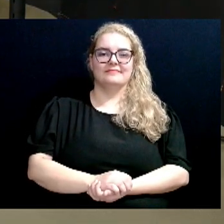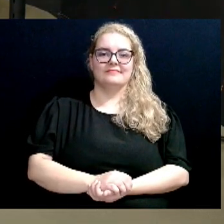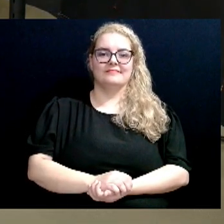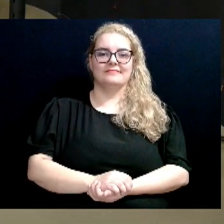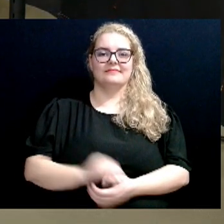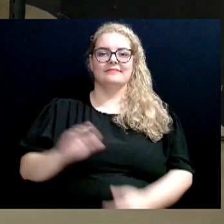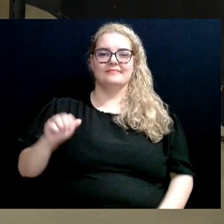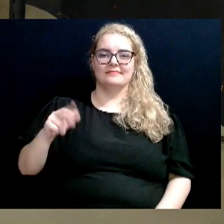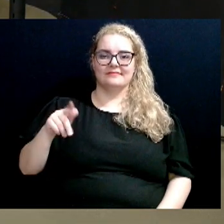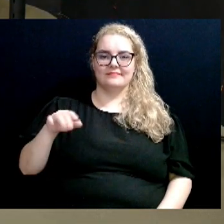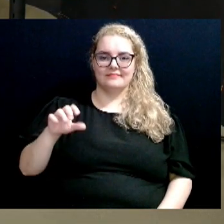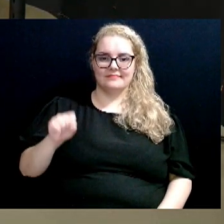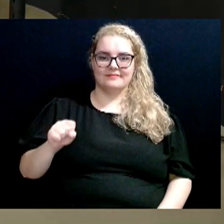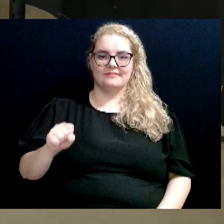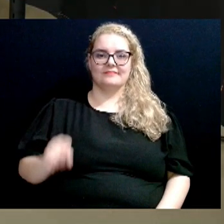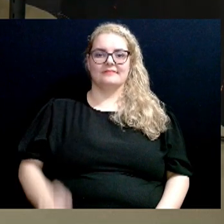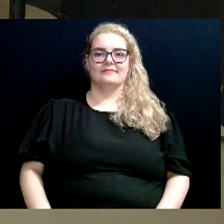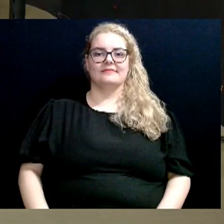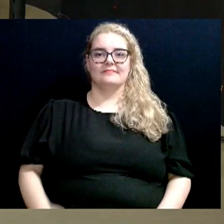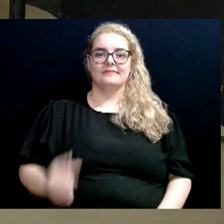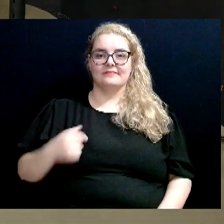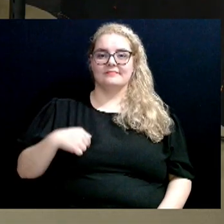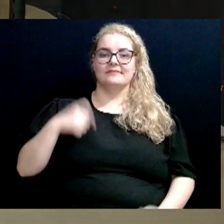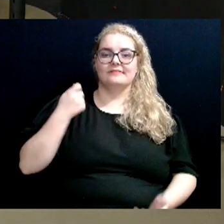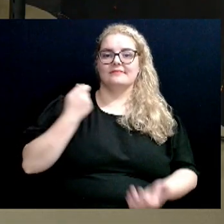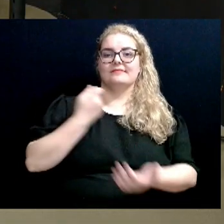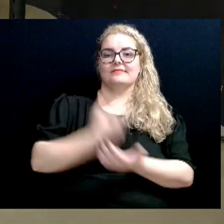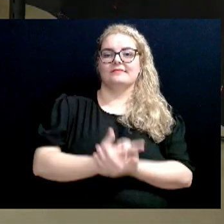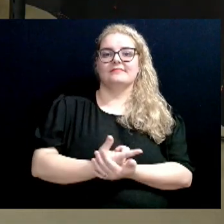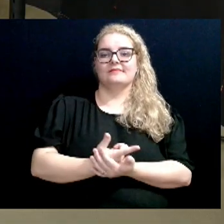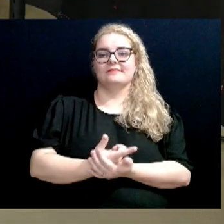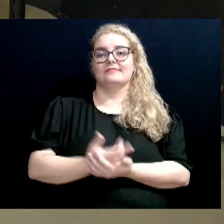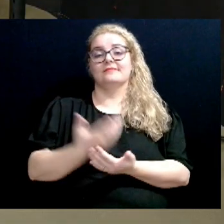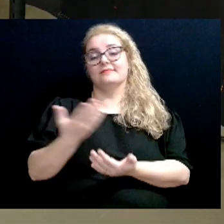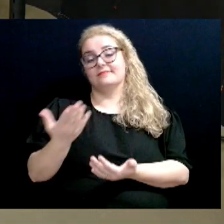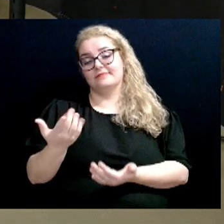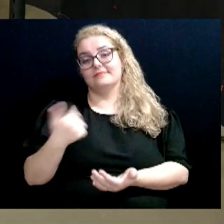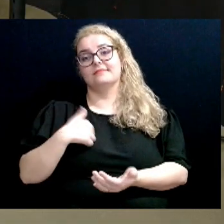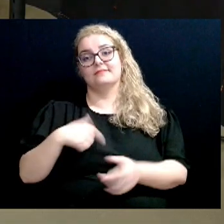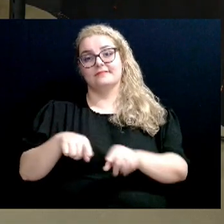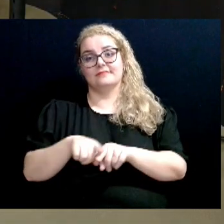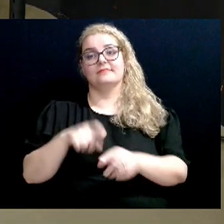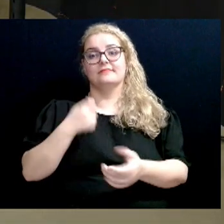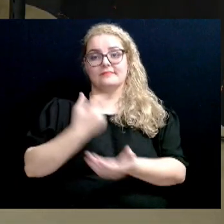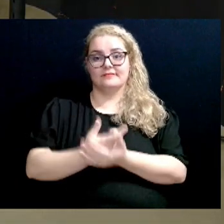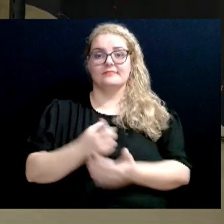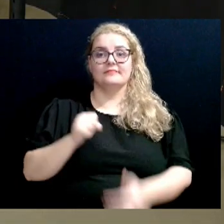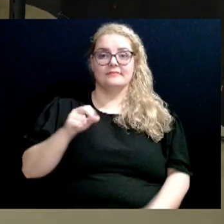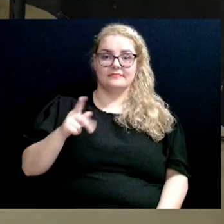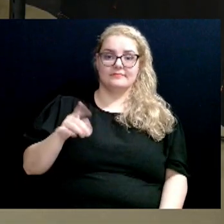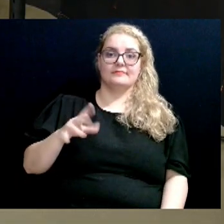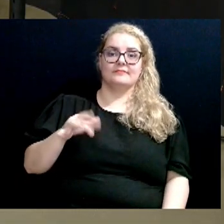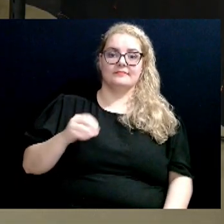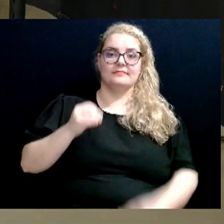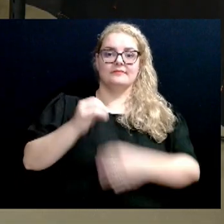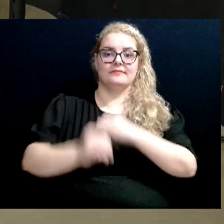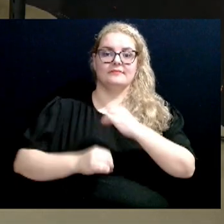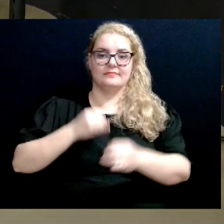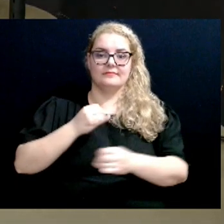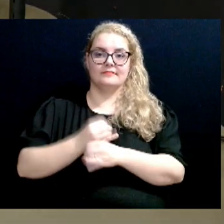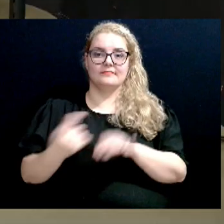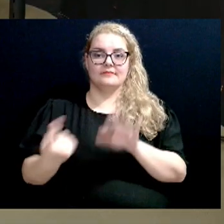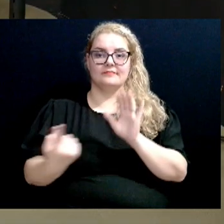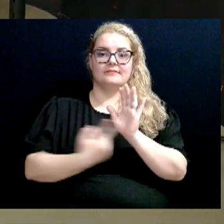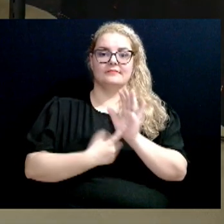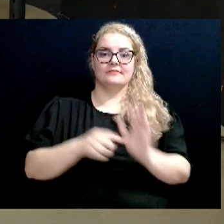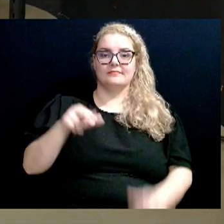Jardim Aurélia. Pois é, Carlos, eu também já comprei, viu? Eu compro suplementos pela internet, às vezes encontro marcas que nunca vi em